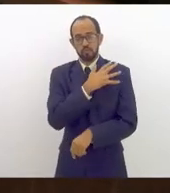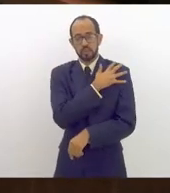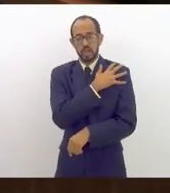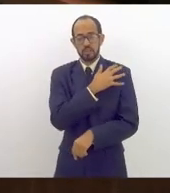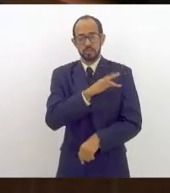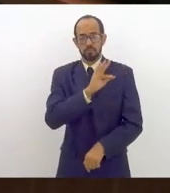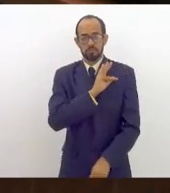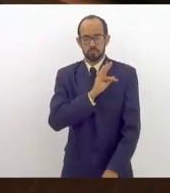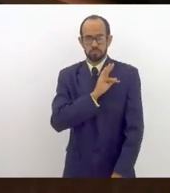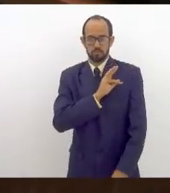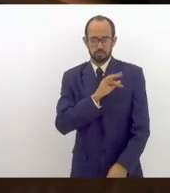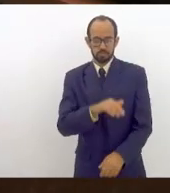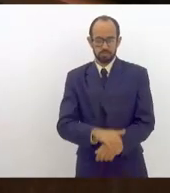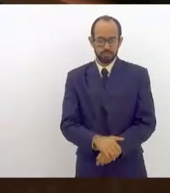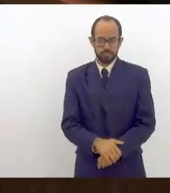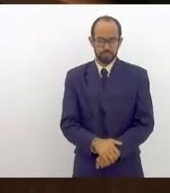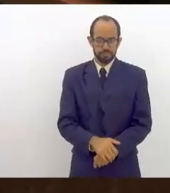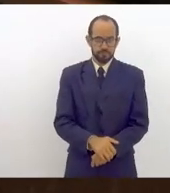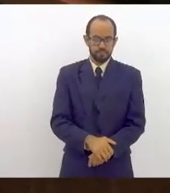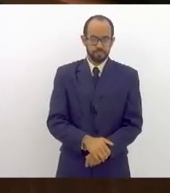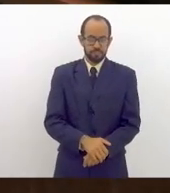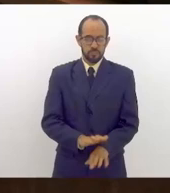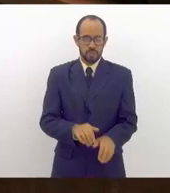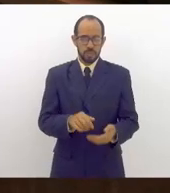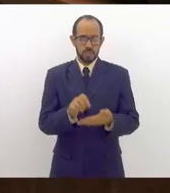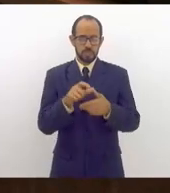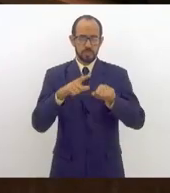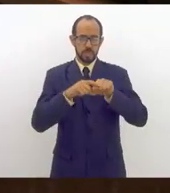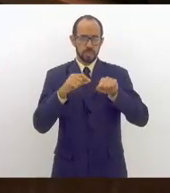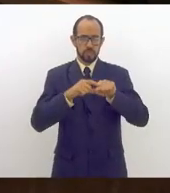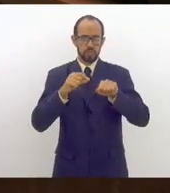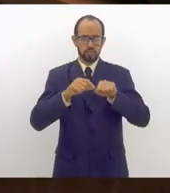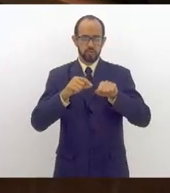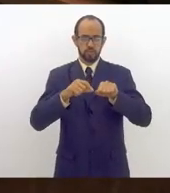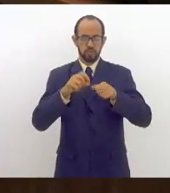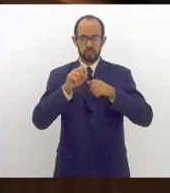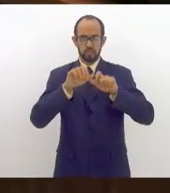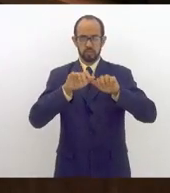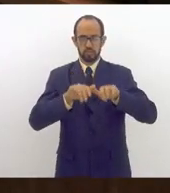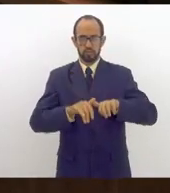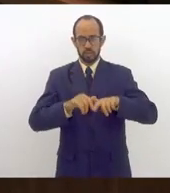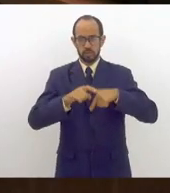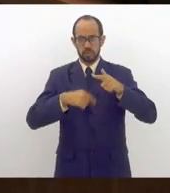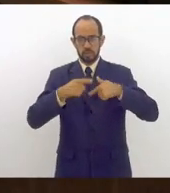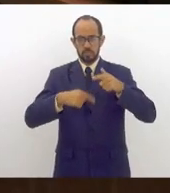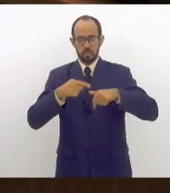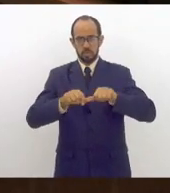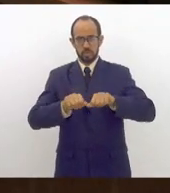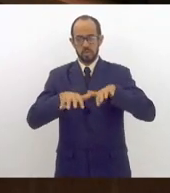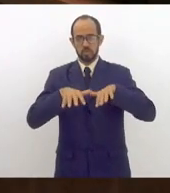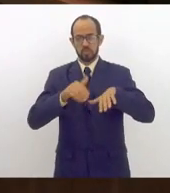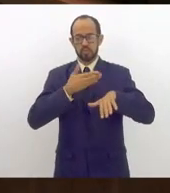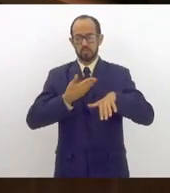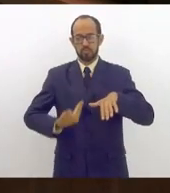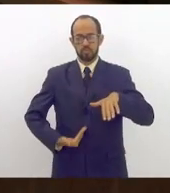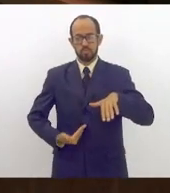Polícia Militar. Esses artigos foram escritos depois da audiência pública